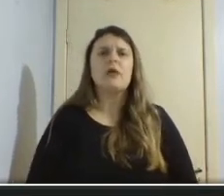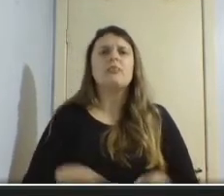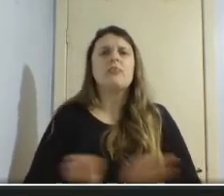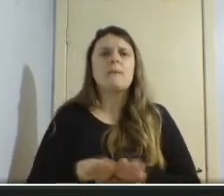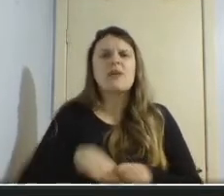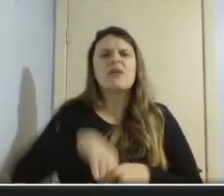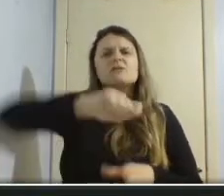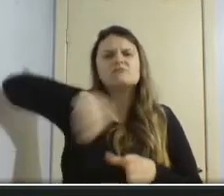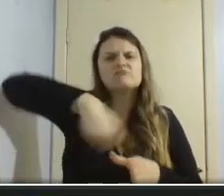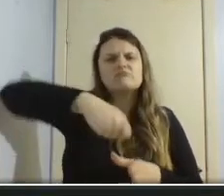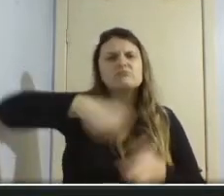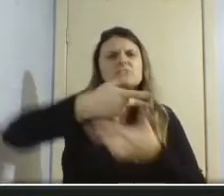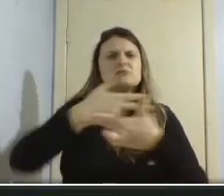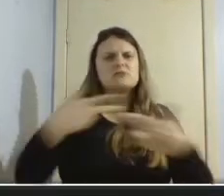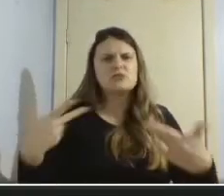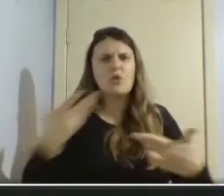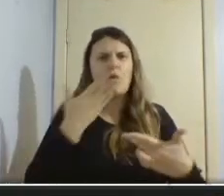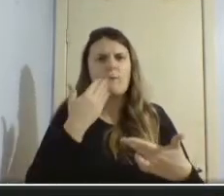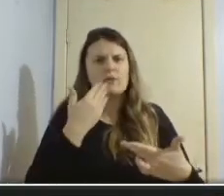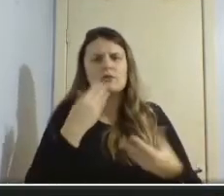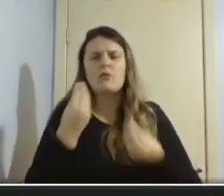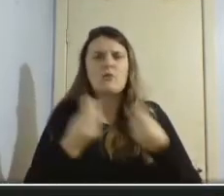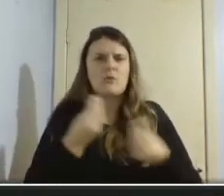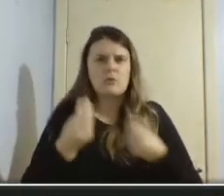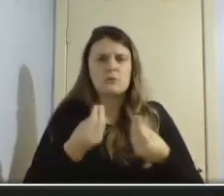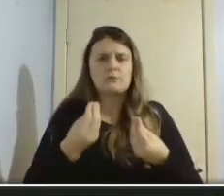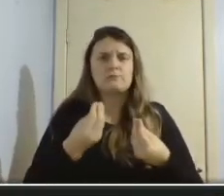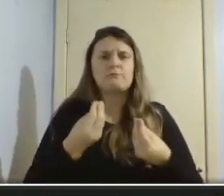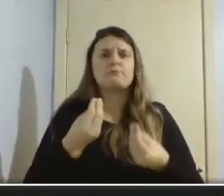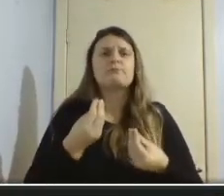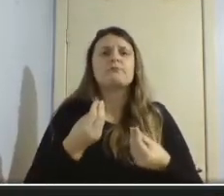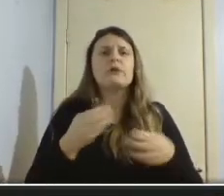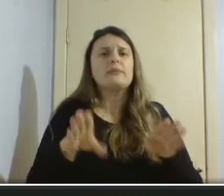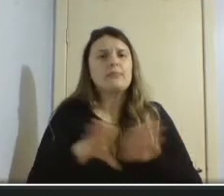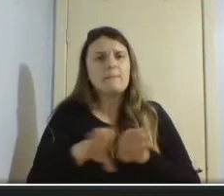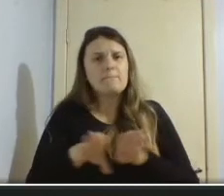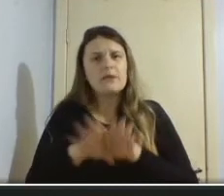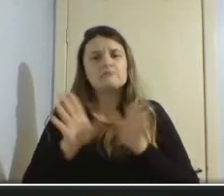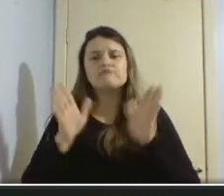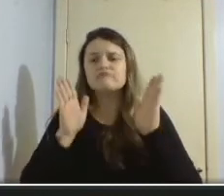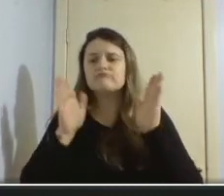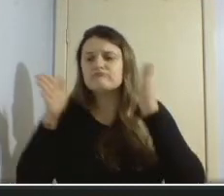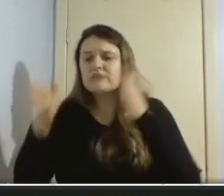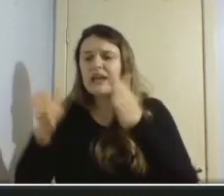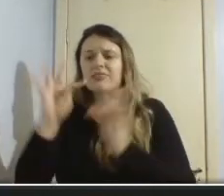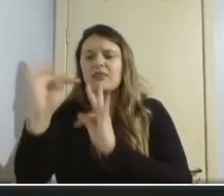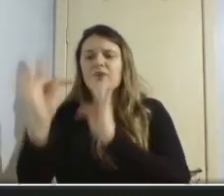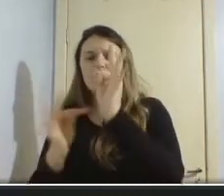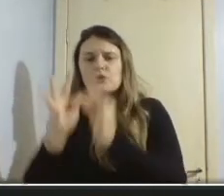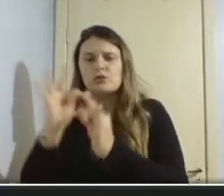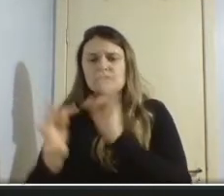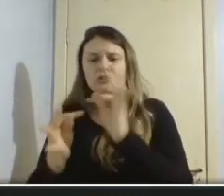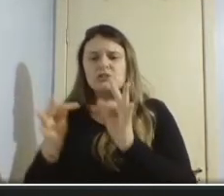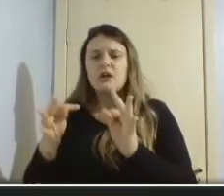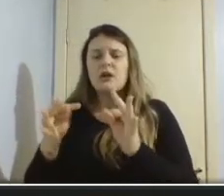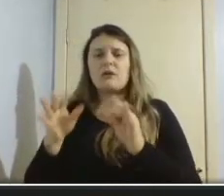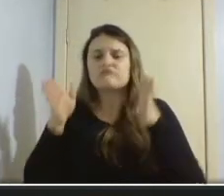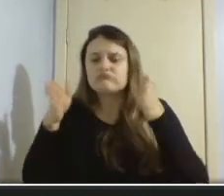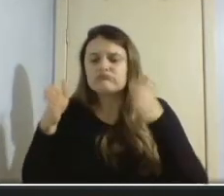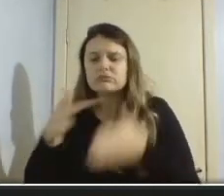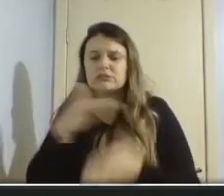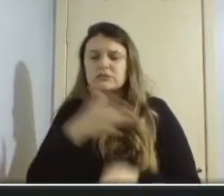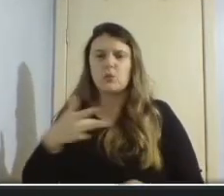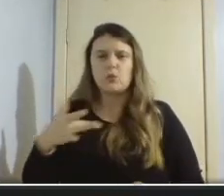para o futuro. Um outro segmento é o de saúde, né, as tecnologias para o setor de saúde, podendo levar para os